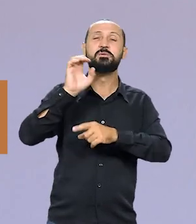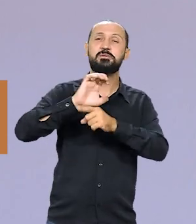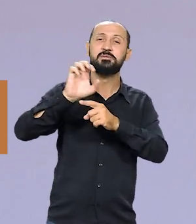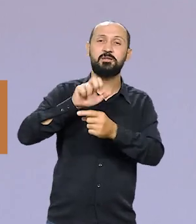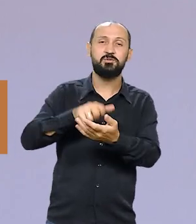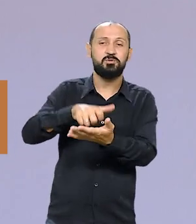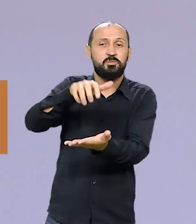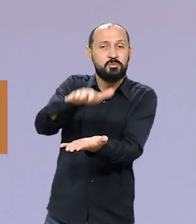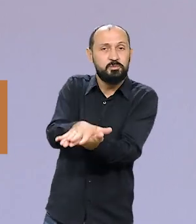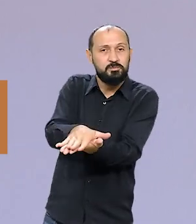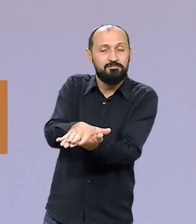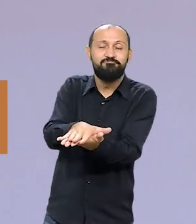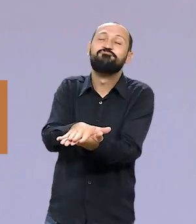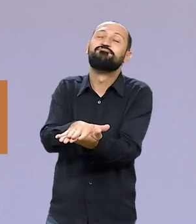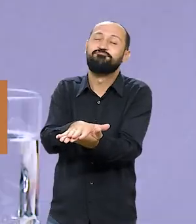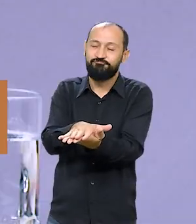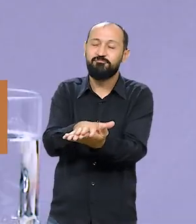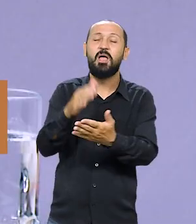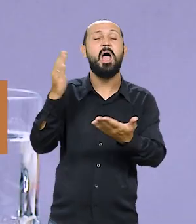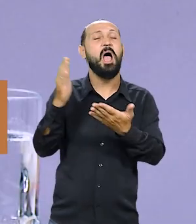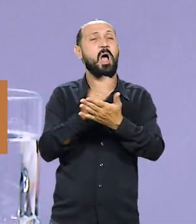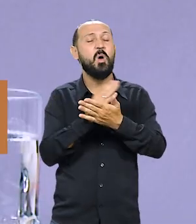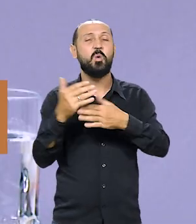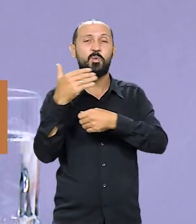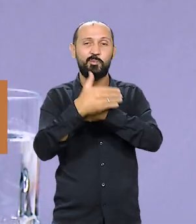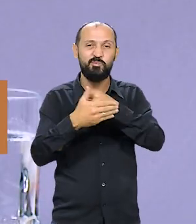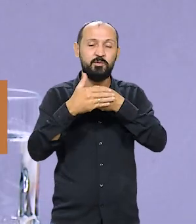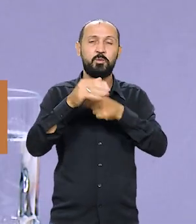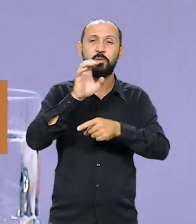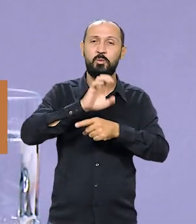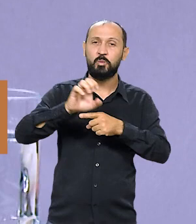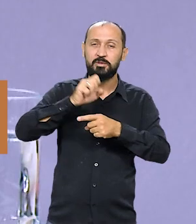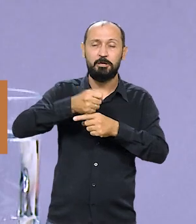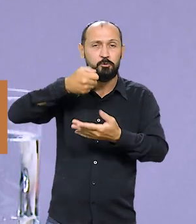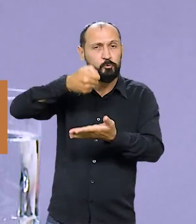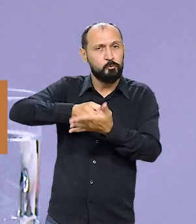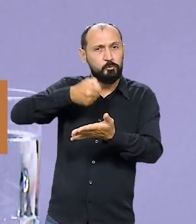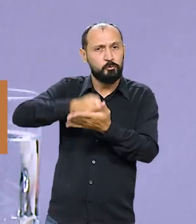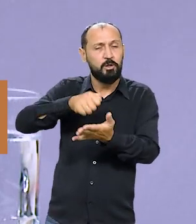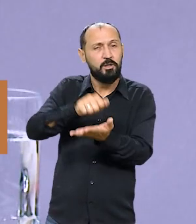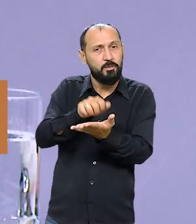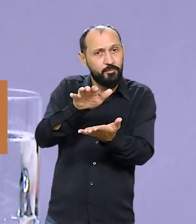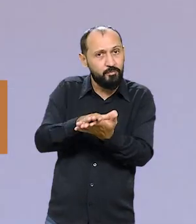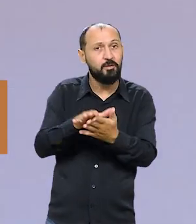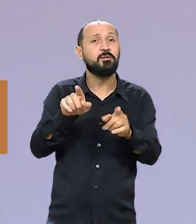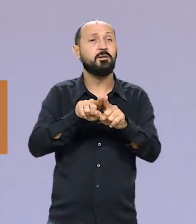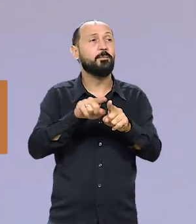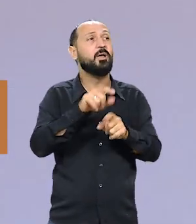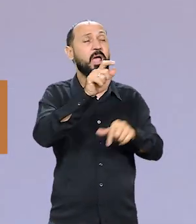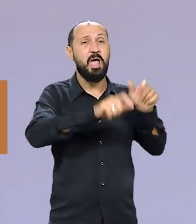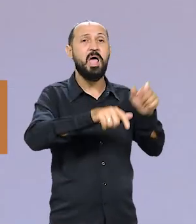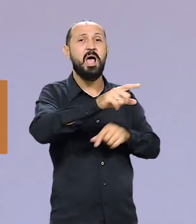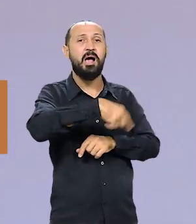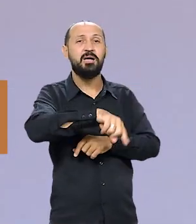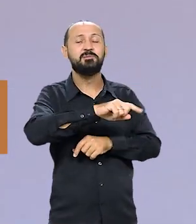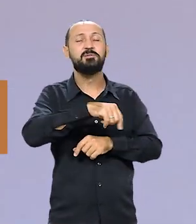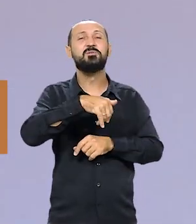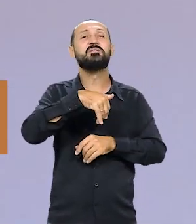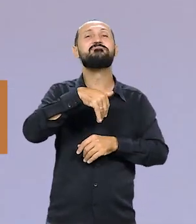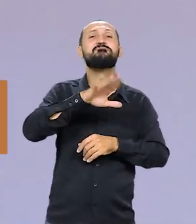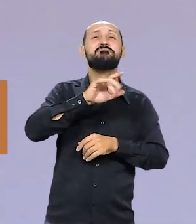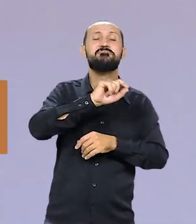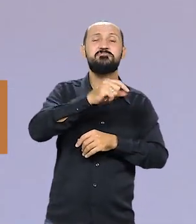Estado punitivo. E as pessoas que muitas vezes defendem um Estado mais punitivo são também as